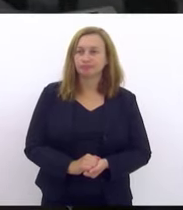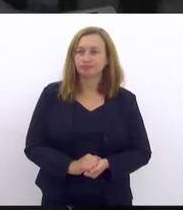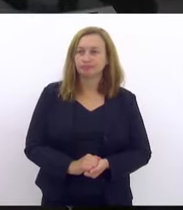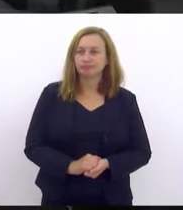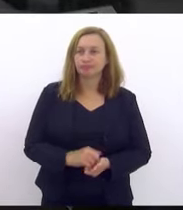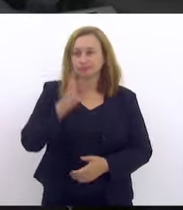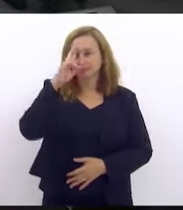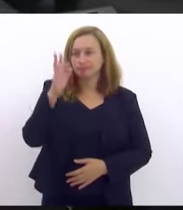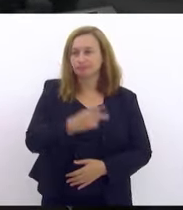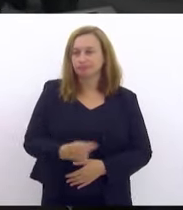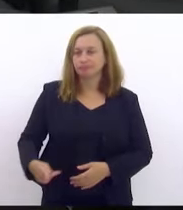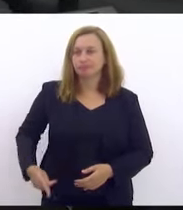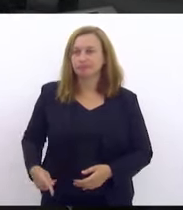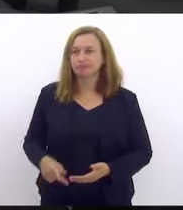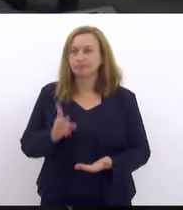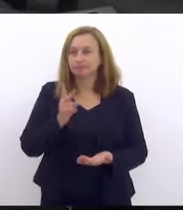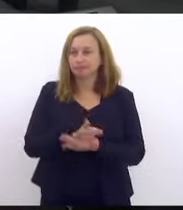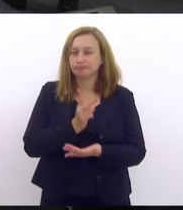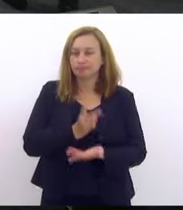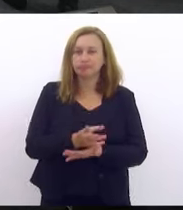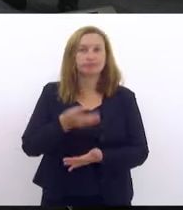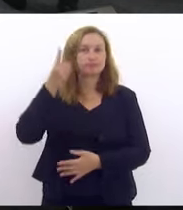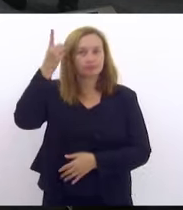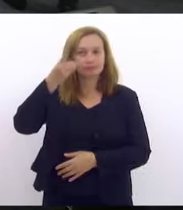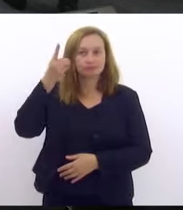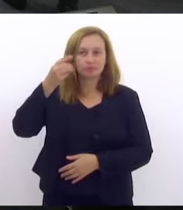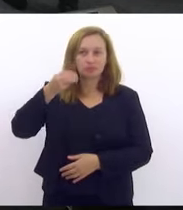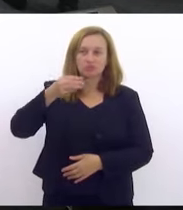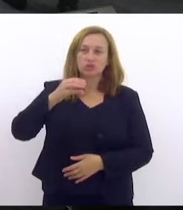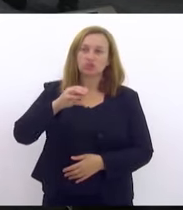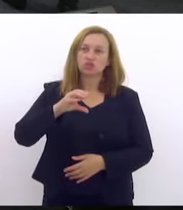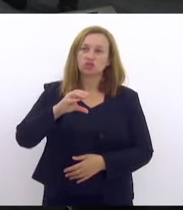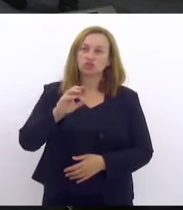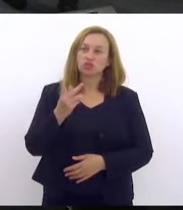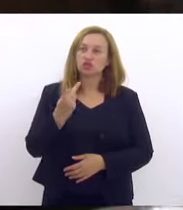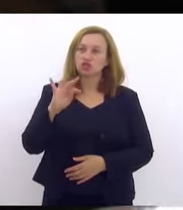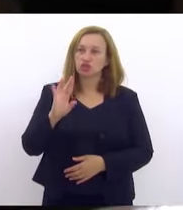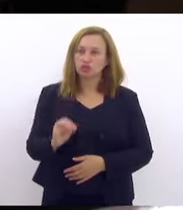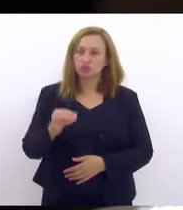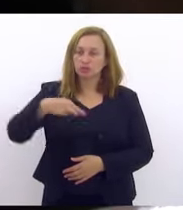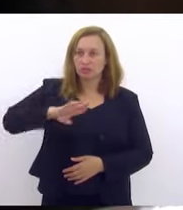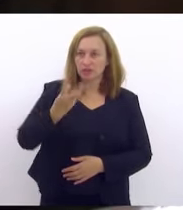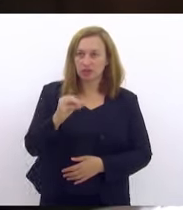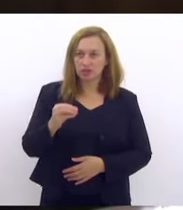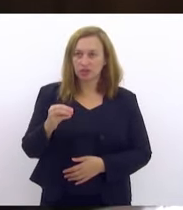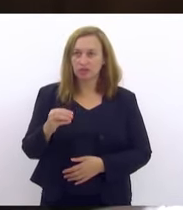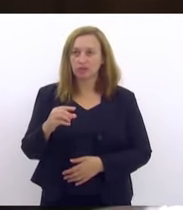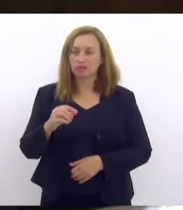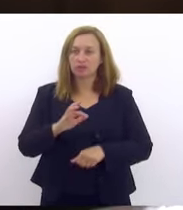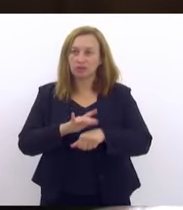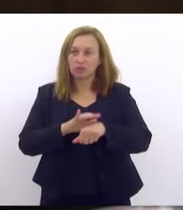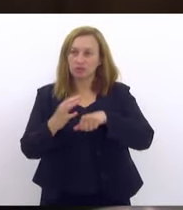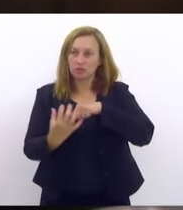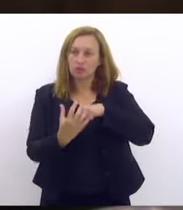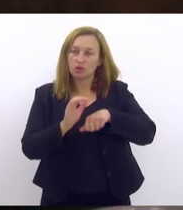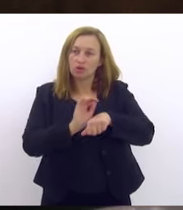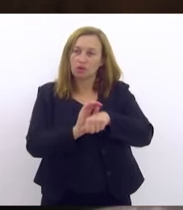Senhor presidente, mesmo deputado Chico Machado, estando com Covid em